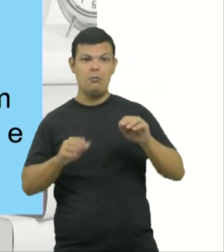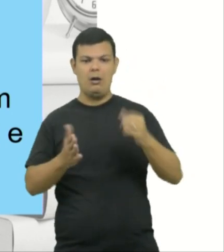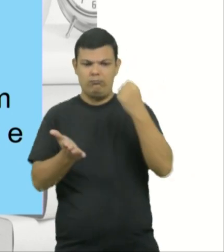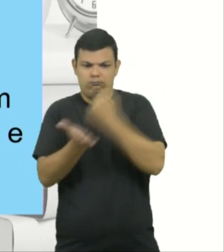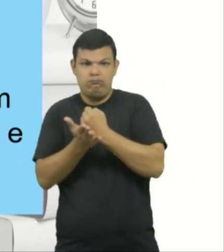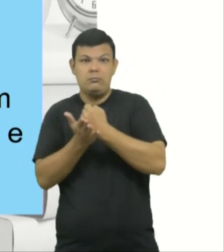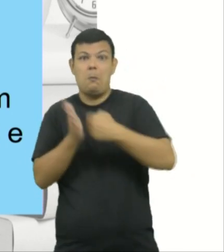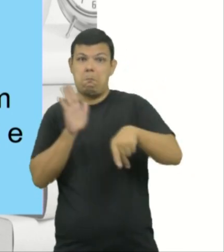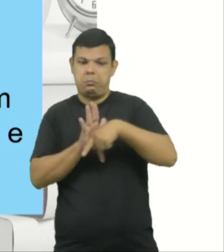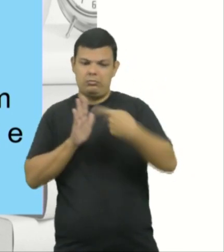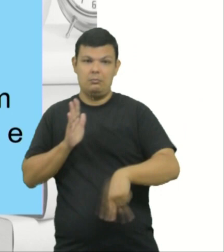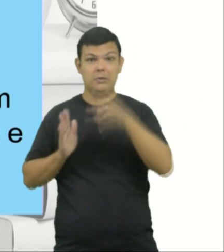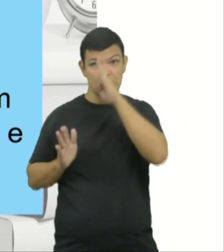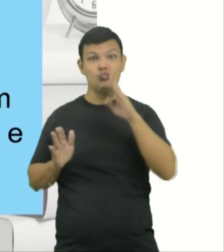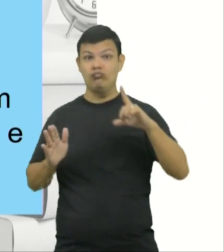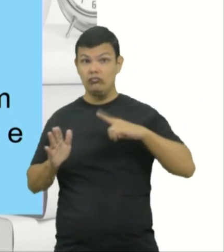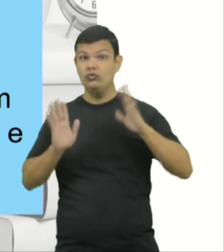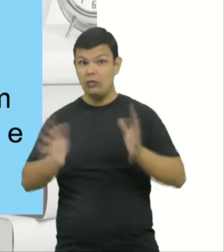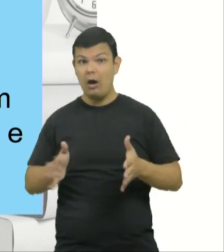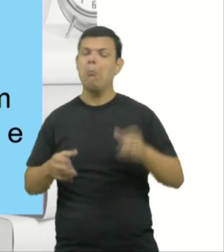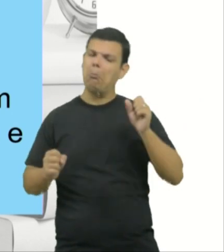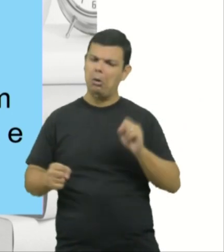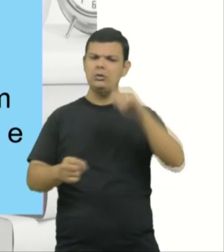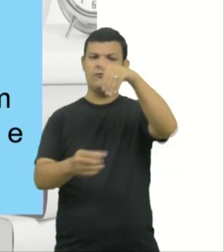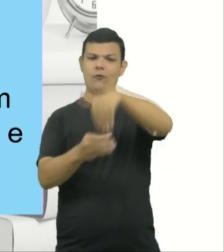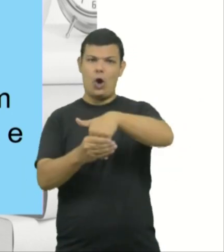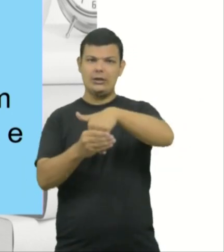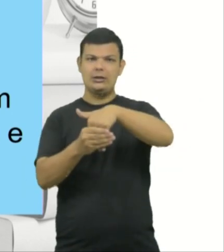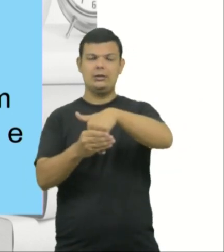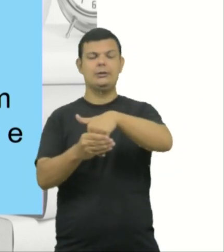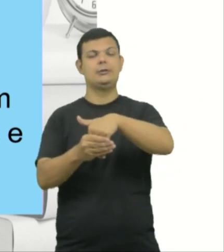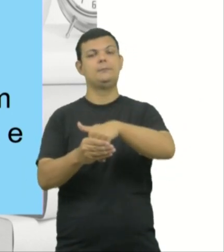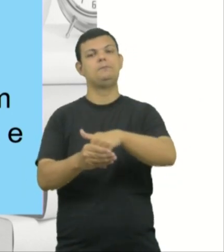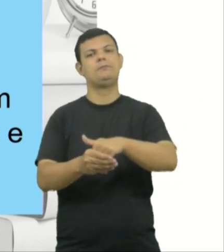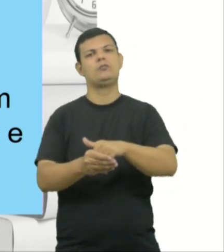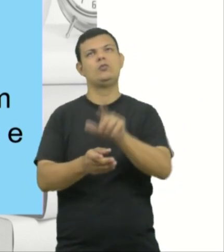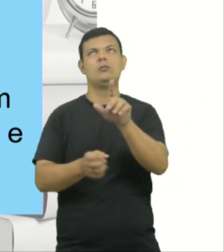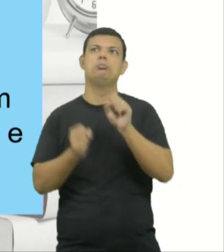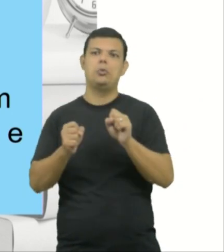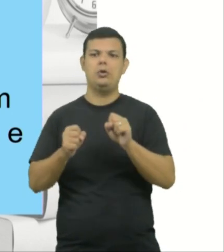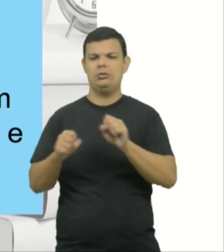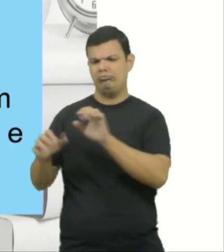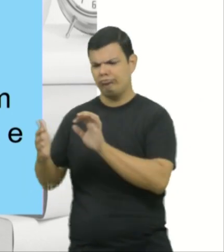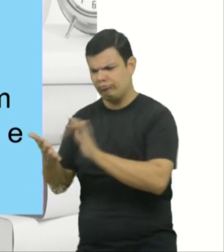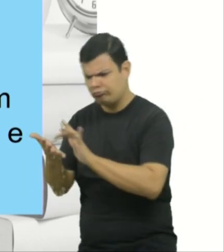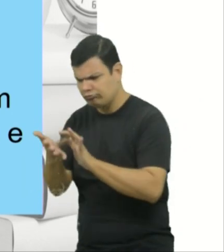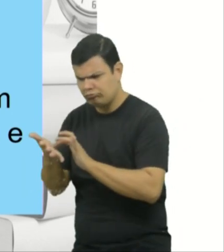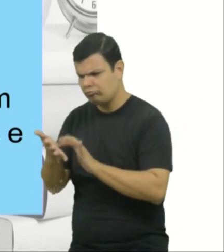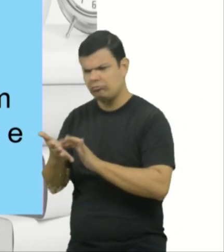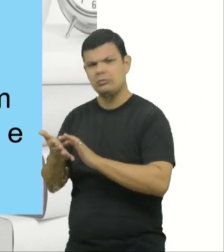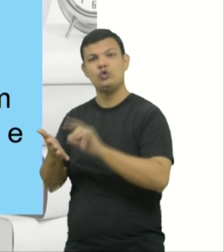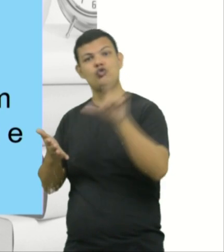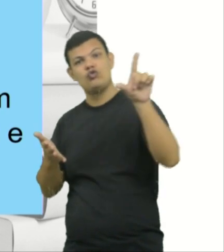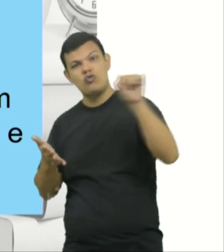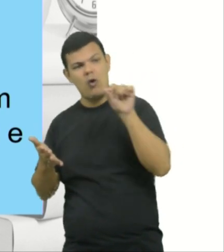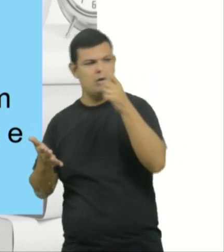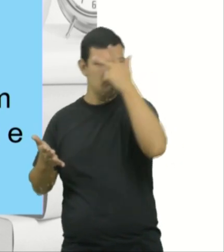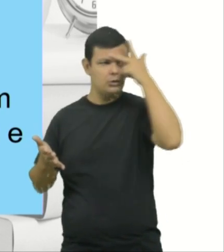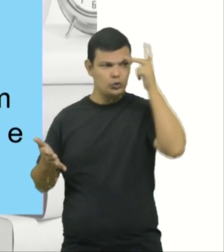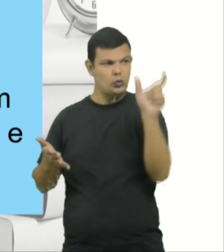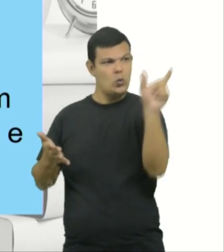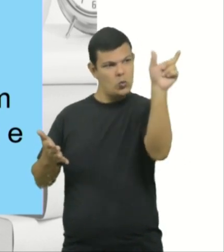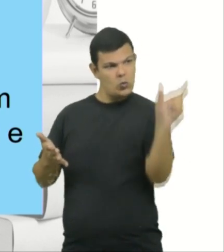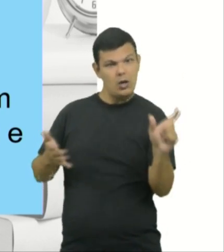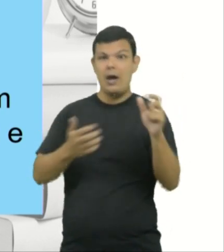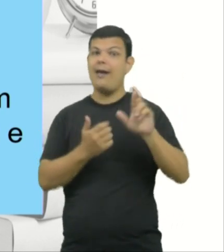tá? Você pode participar através do voto. Você vai ter acesso às urnas, período de eleição, e você vai